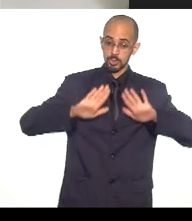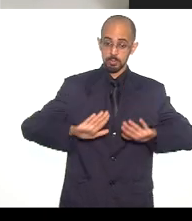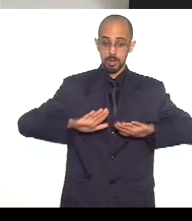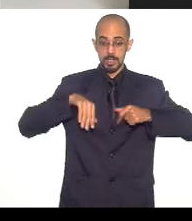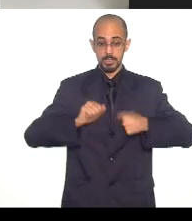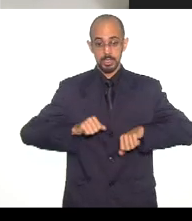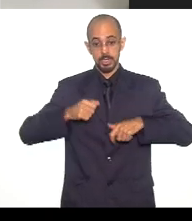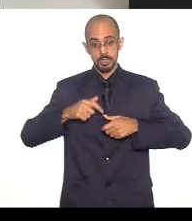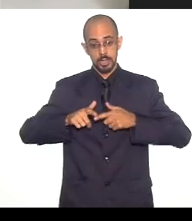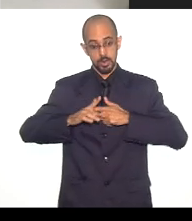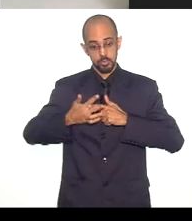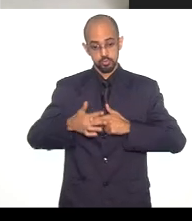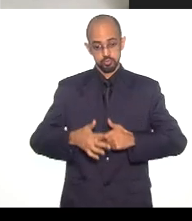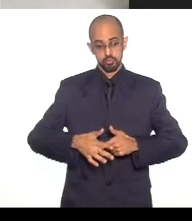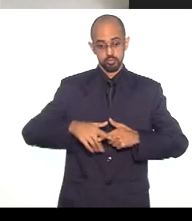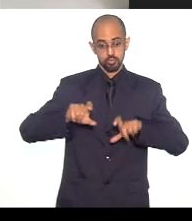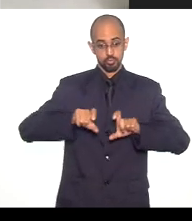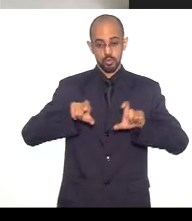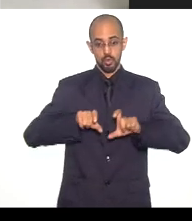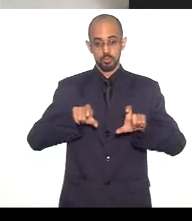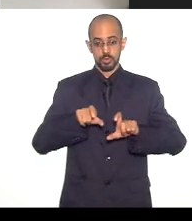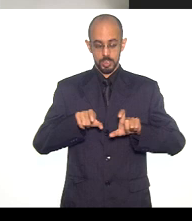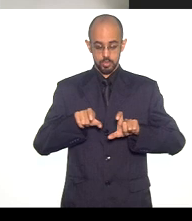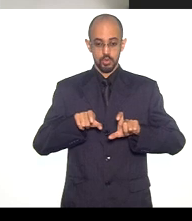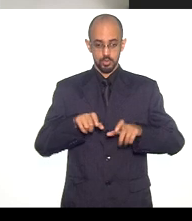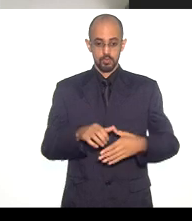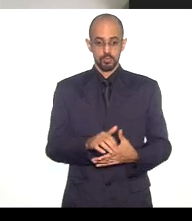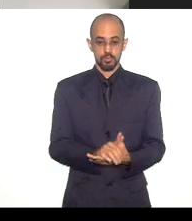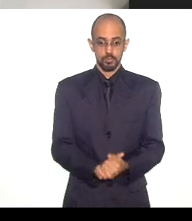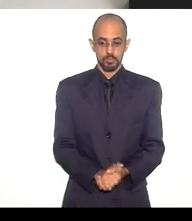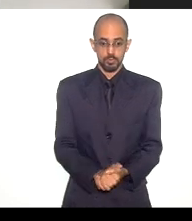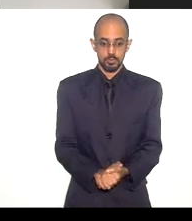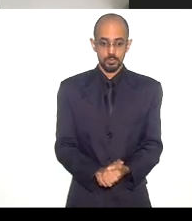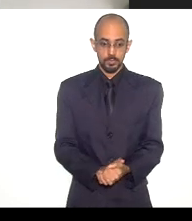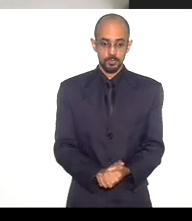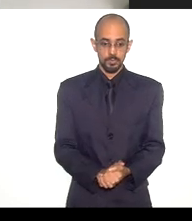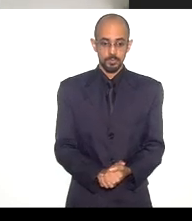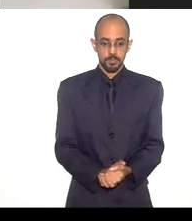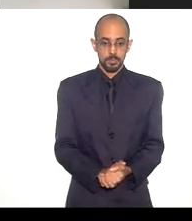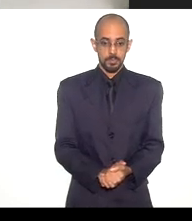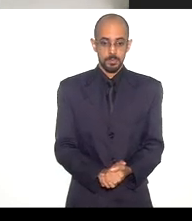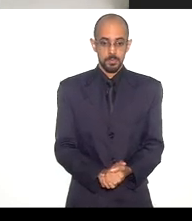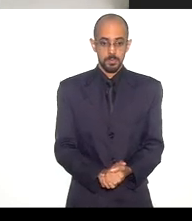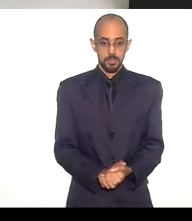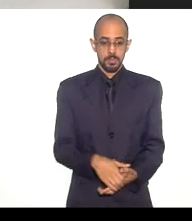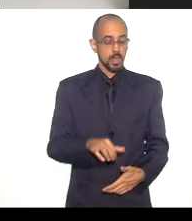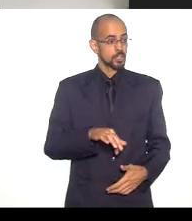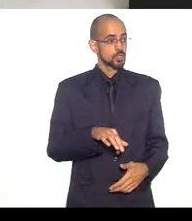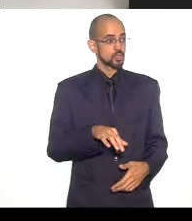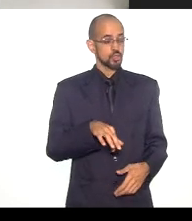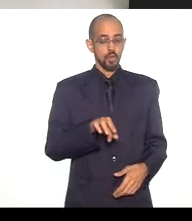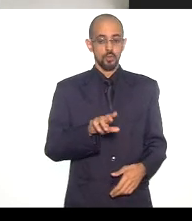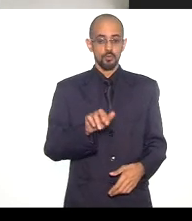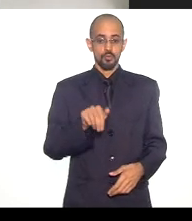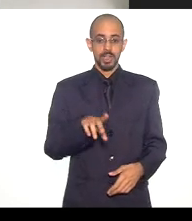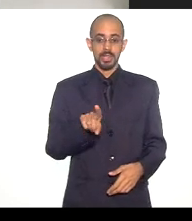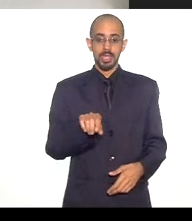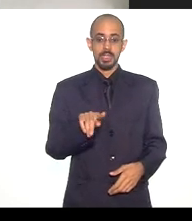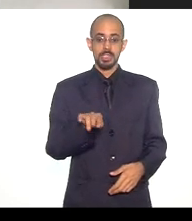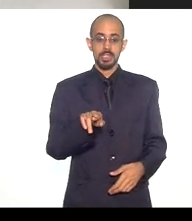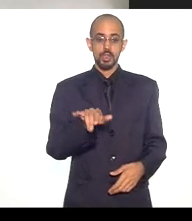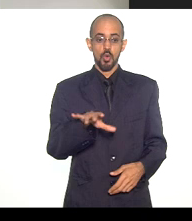um ajustezinho no computador aqui. Perfeitamente. Senhor Frederico Pereira, gerente contábil e